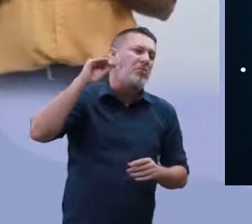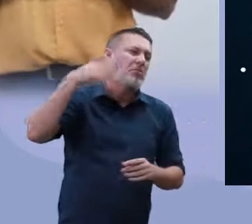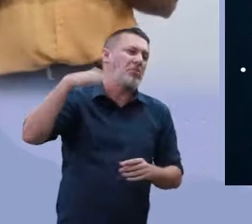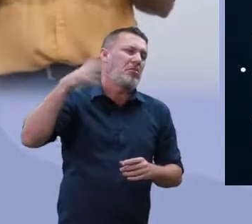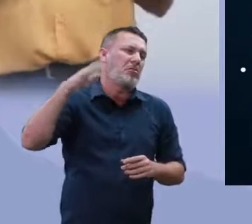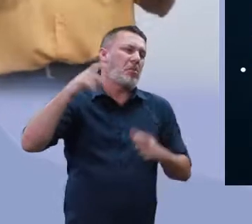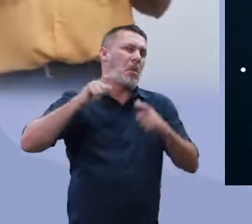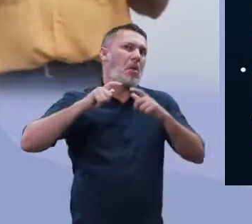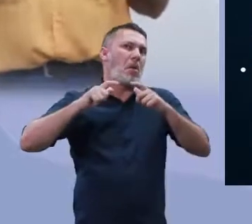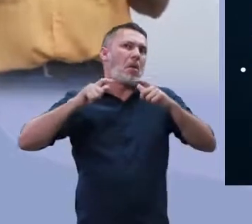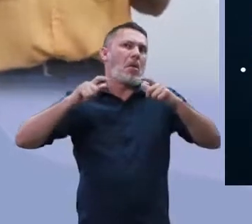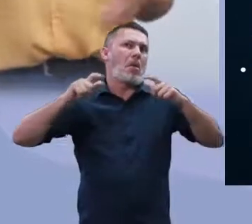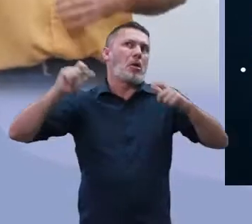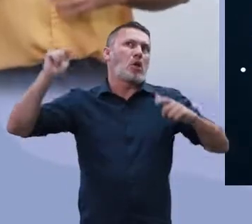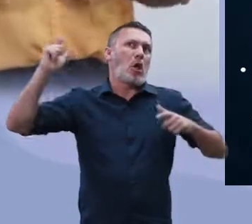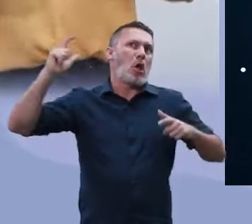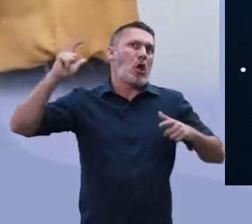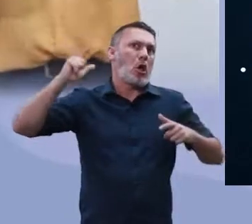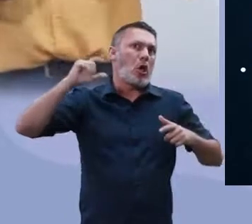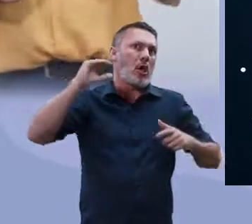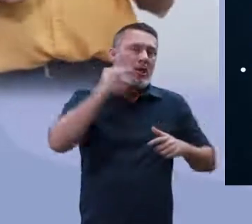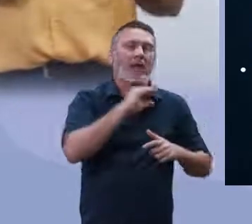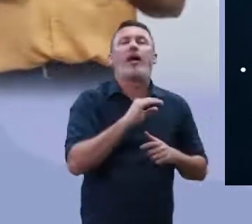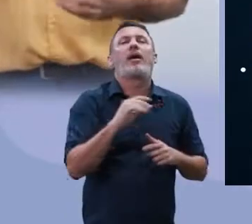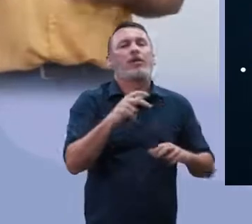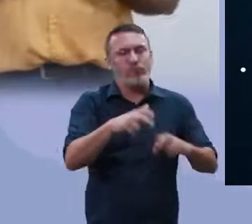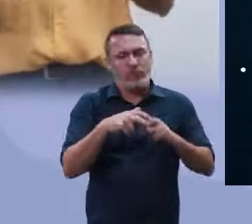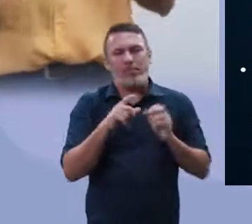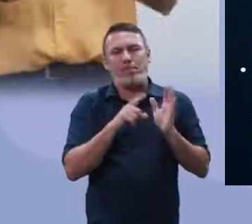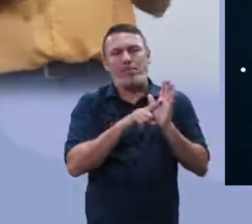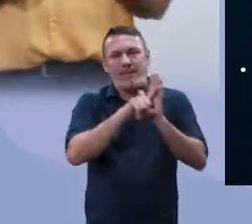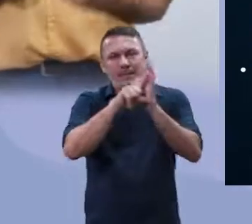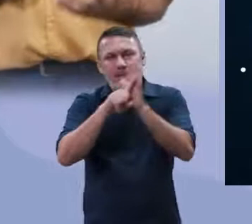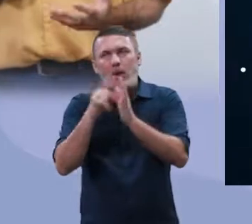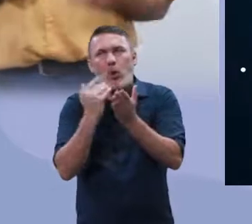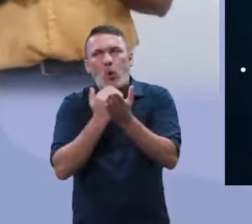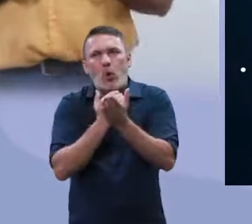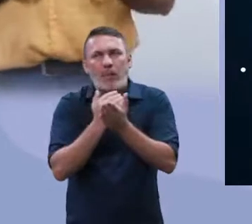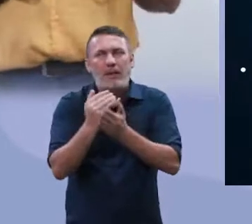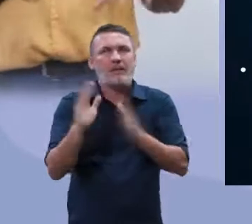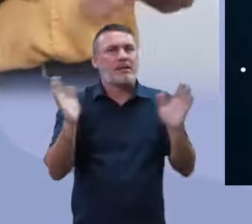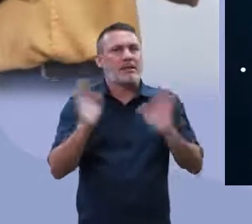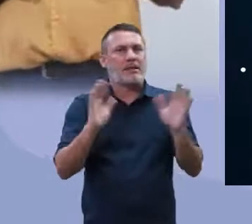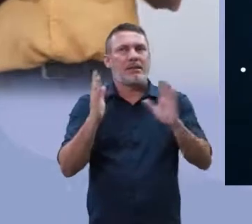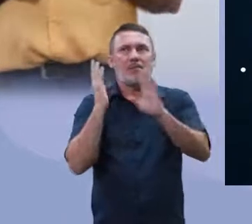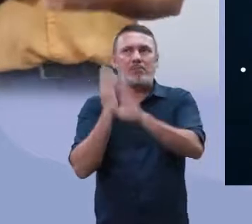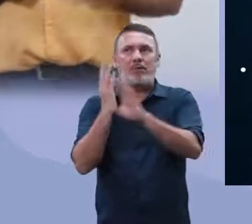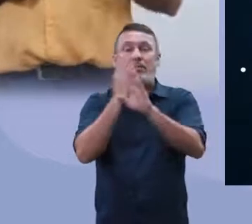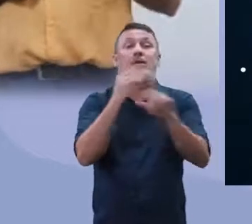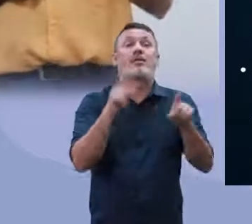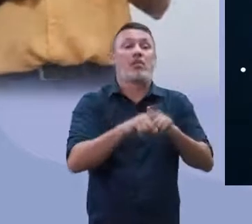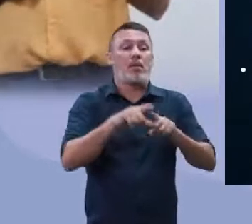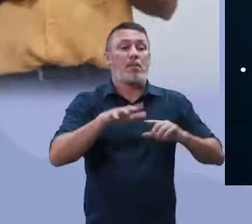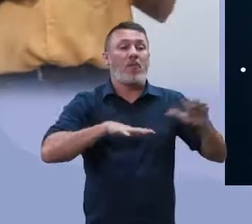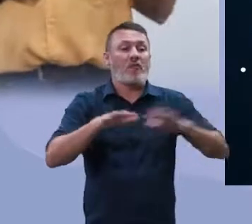uma coisa que seria gradativa. E aí foi quando as pesquisas começaram a trabalhar, e o movimento